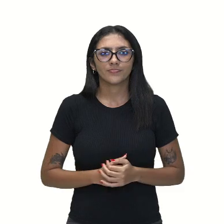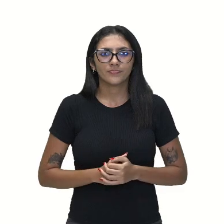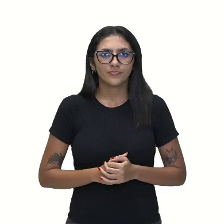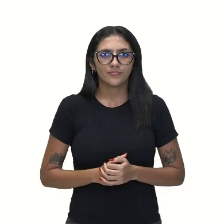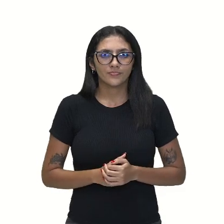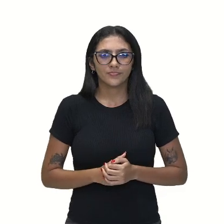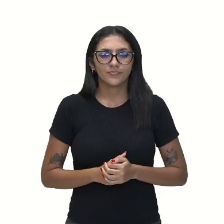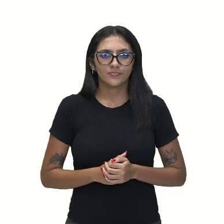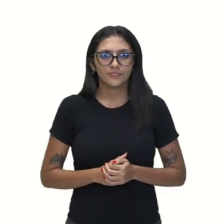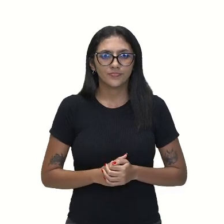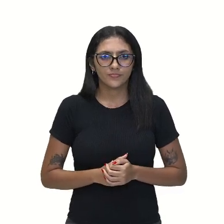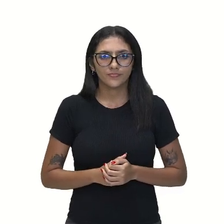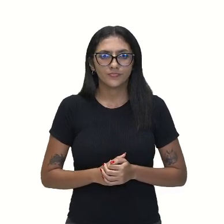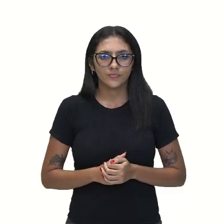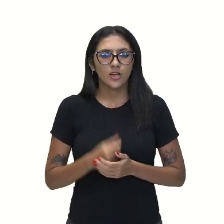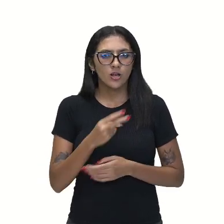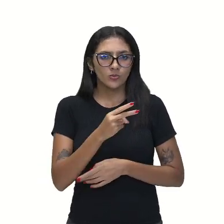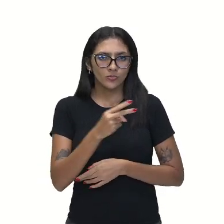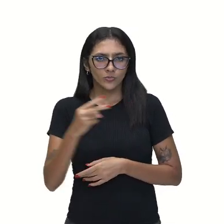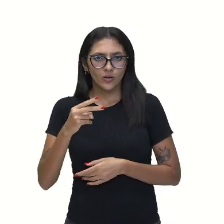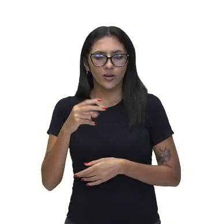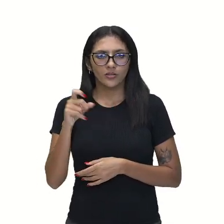vou igualar a x,